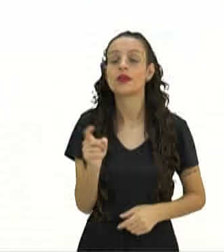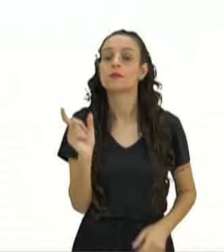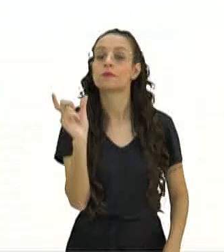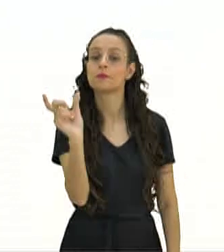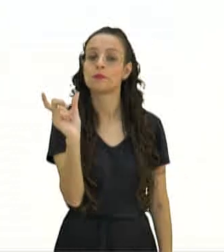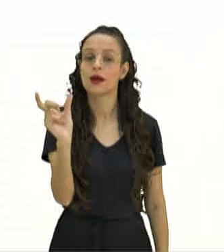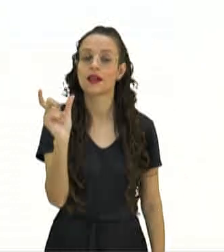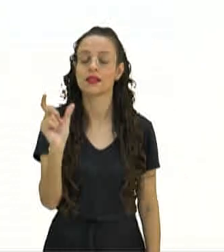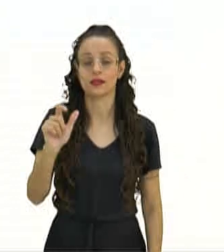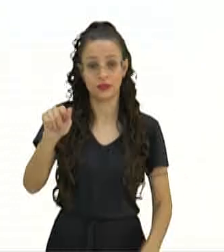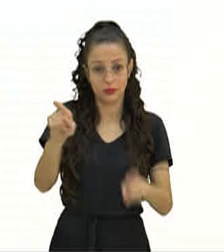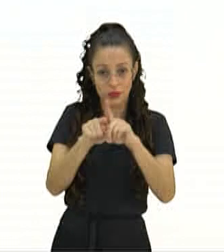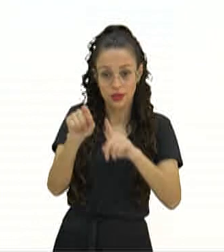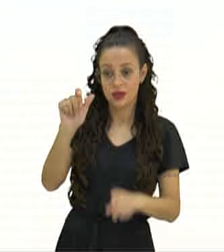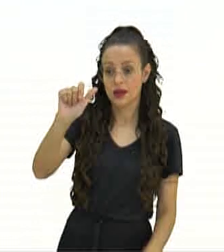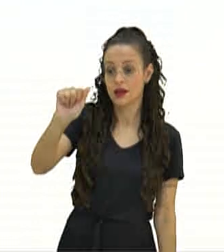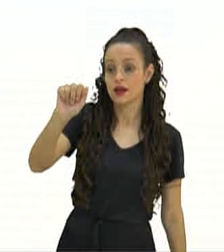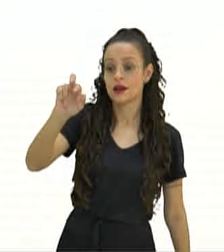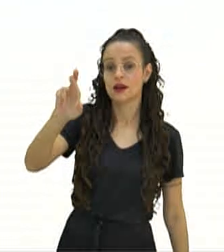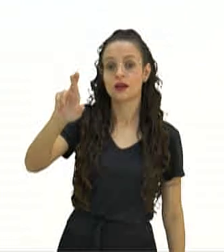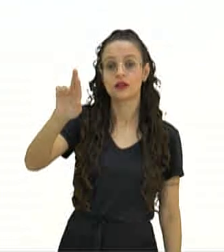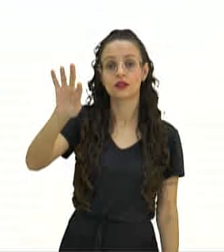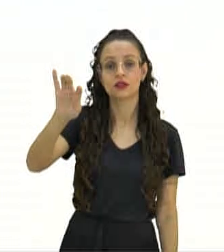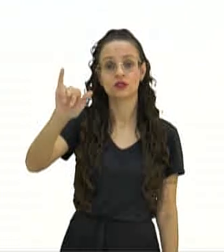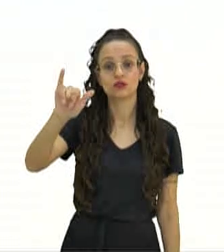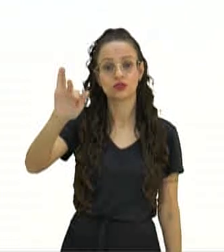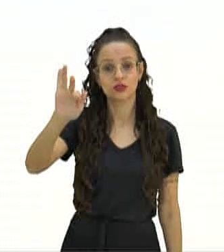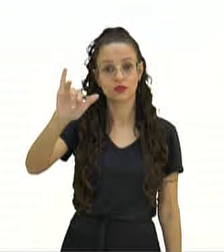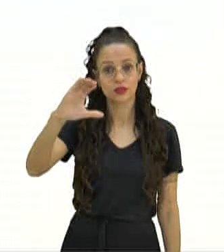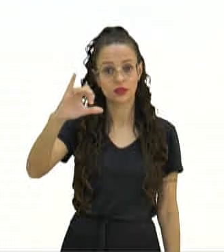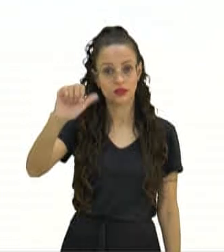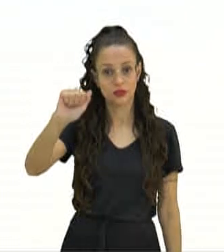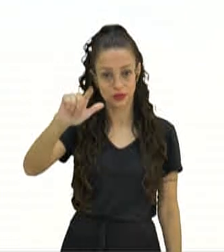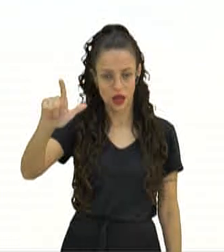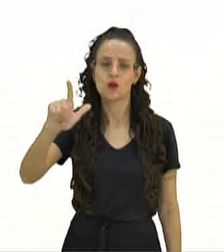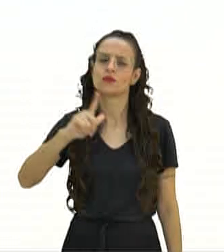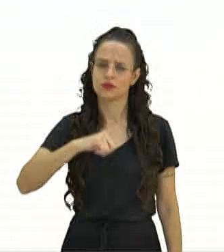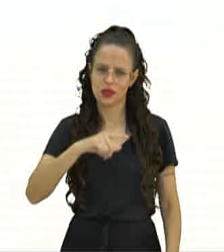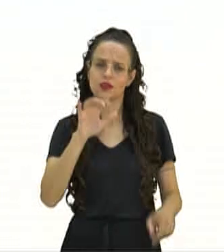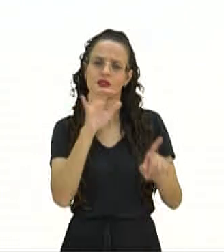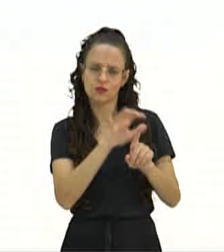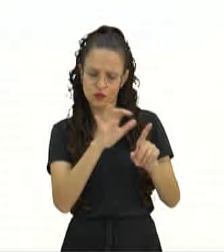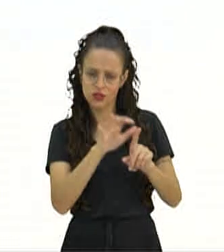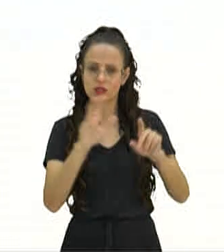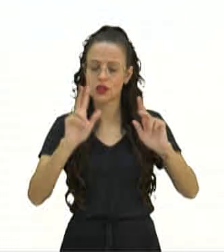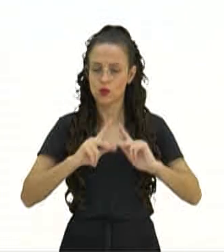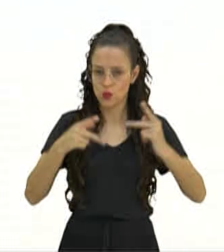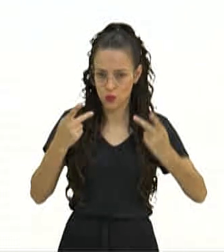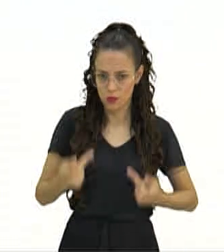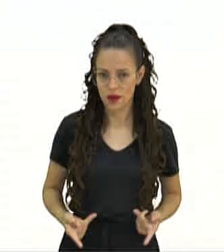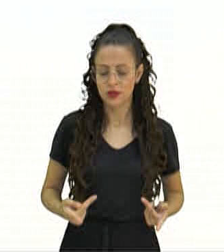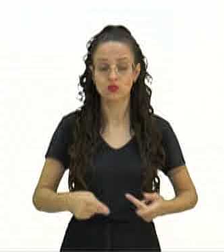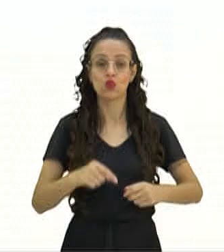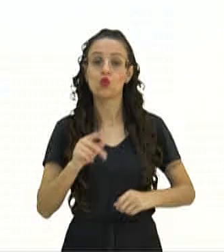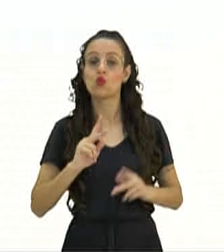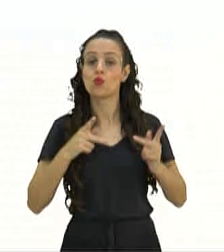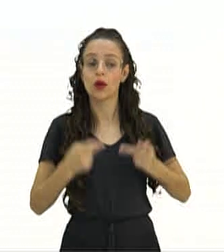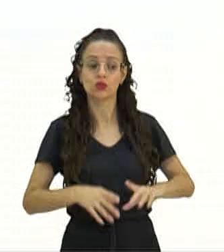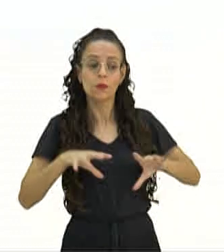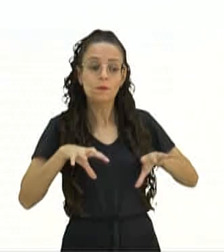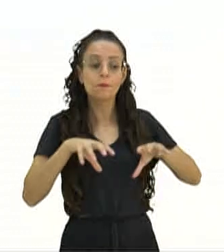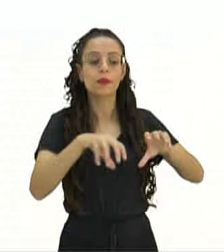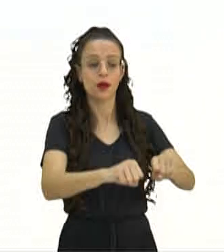paisagem artificial, que é aquela que tem a intervenção humana, que o ser humano ocupou aquele espaço e